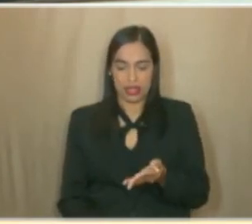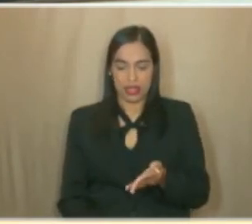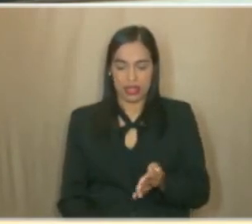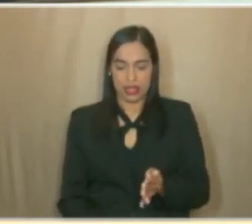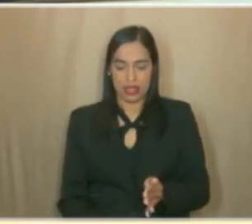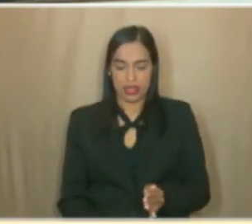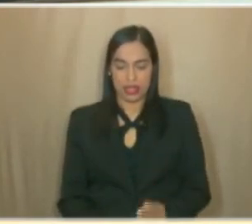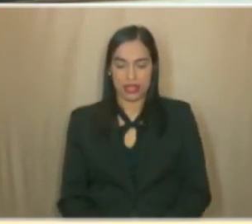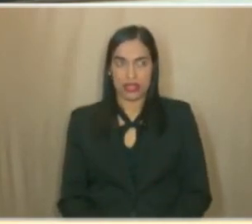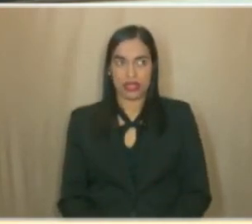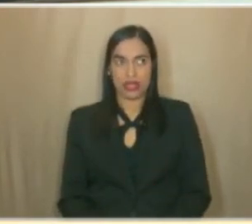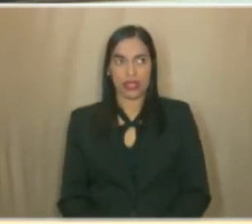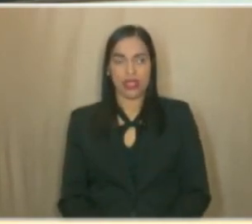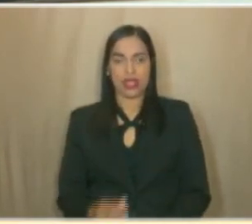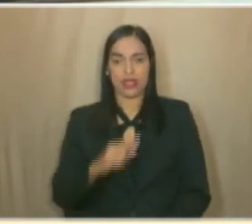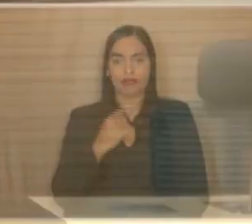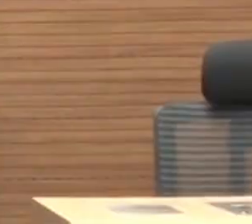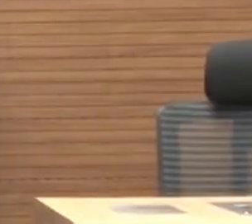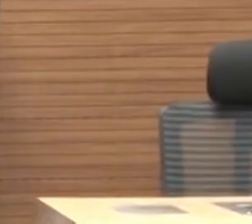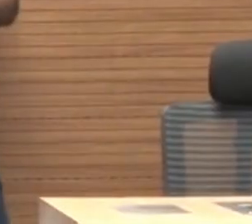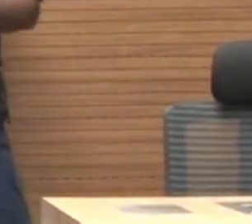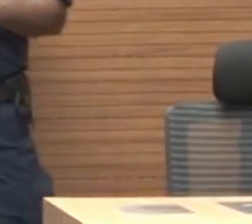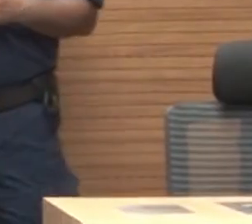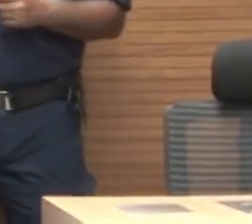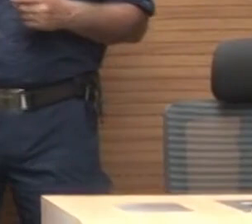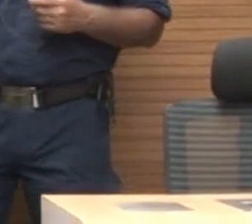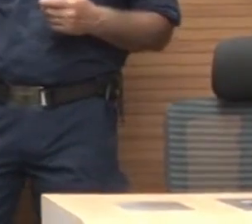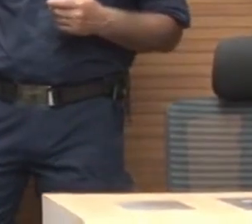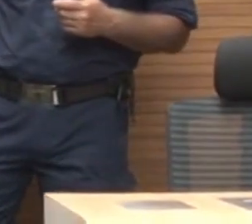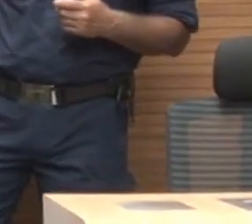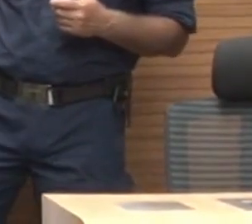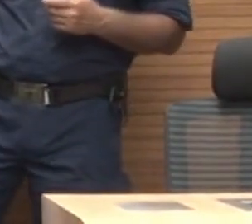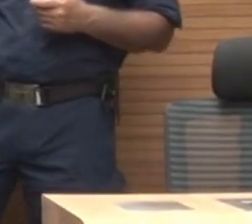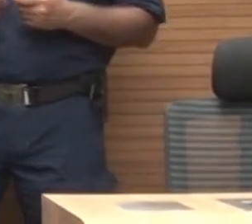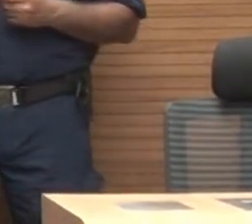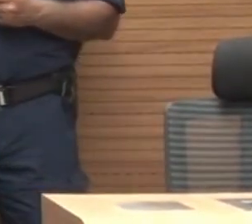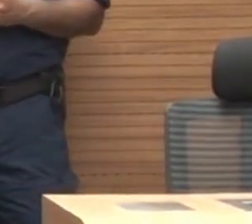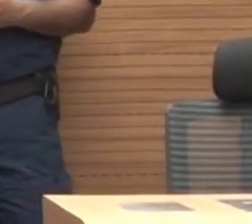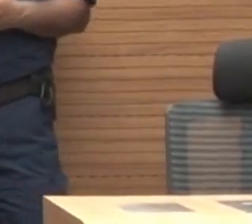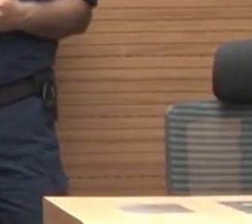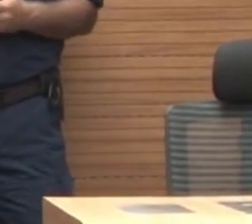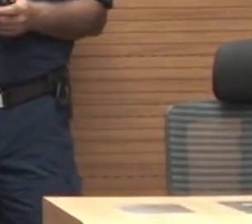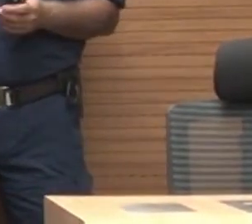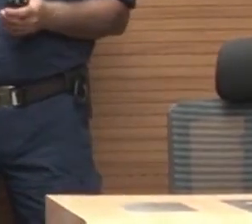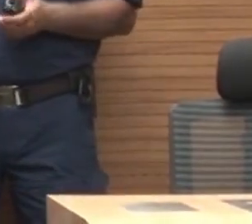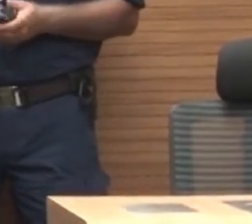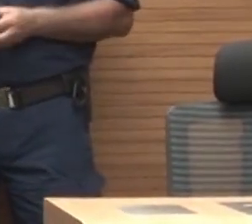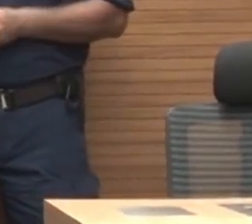para adultos autistas. O vereador Victor André Gomes também manifestou apoio ao